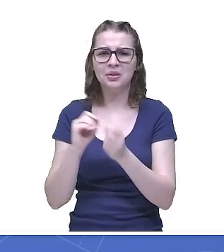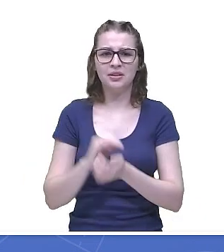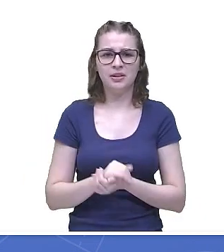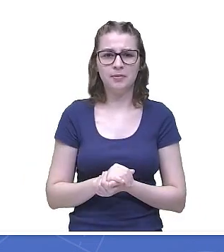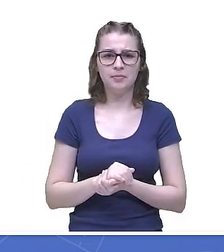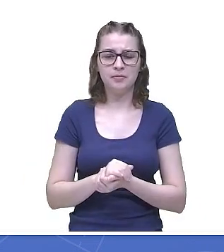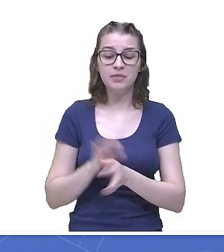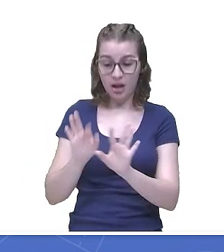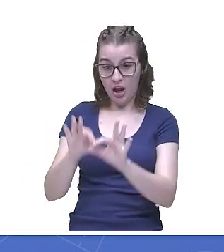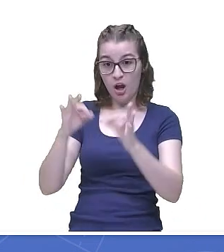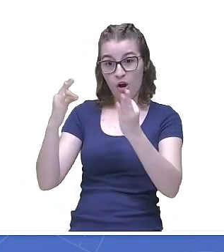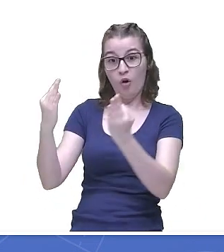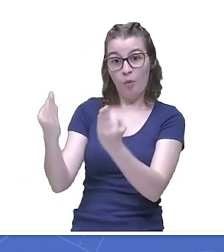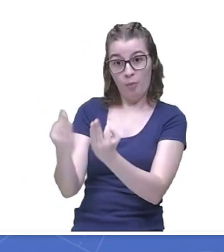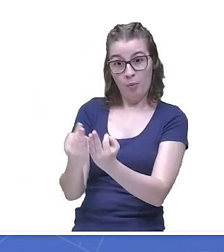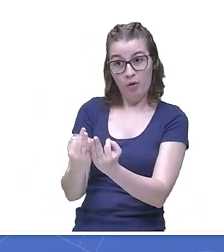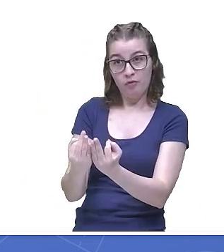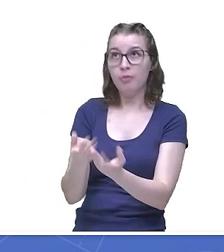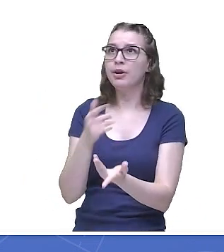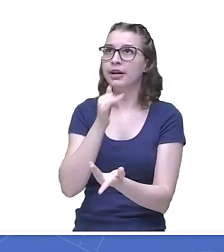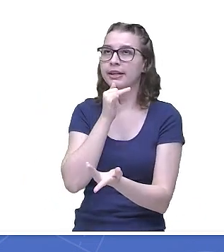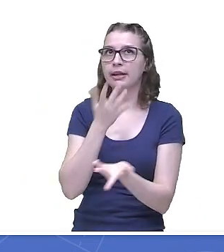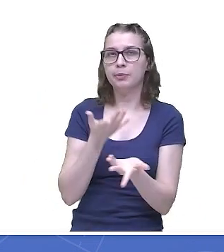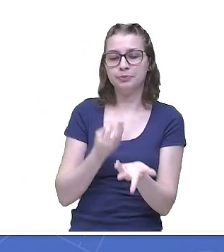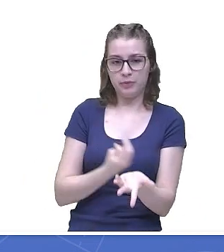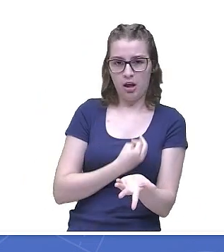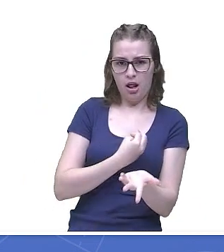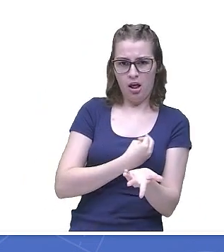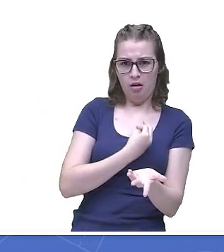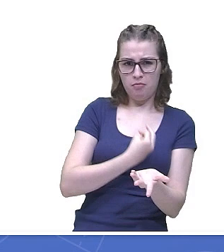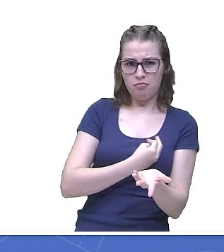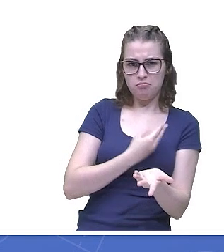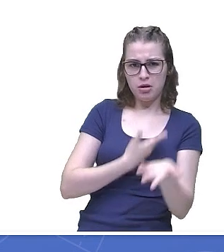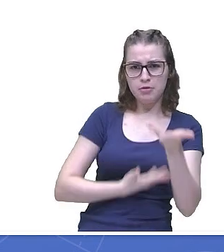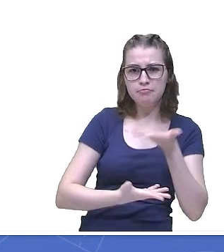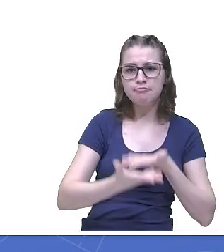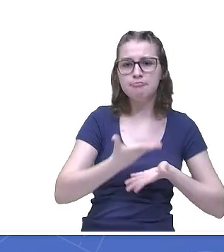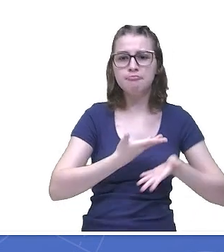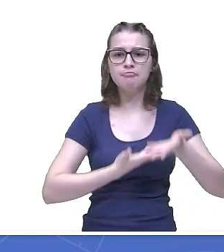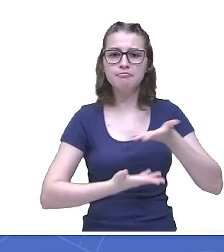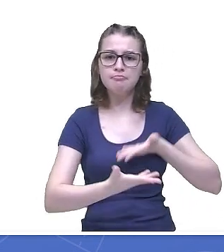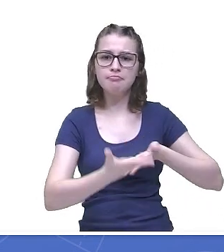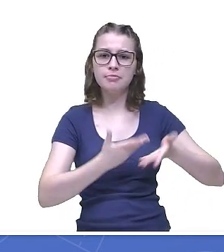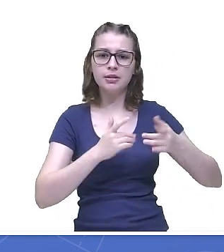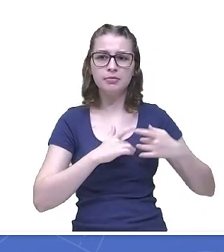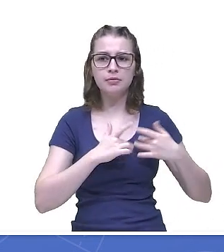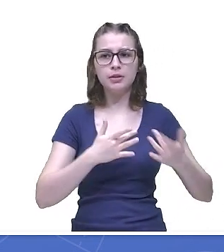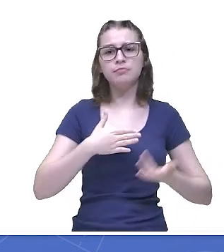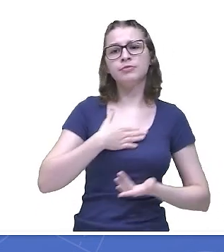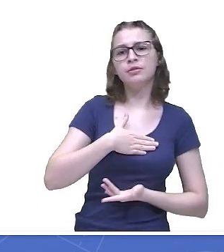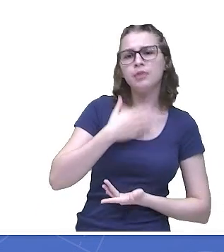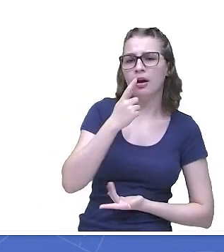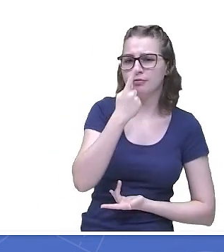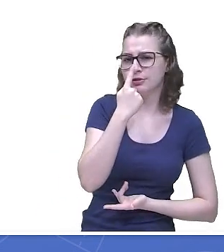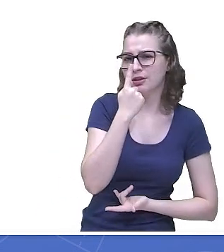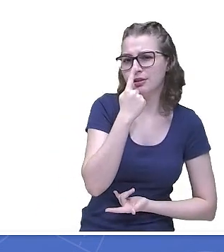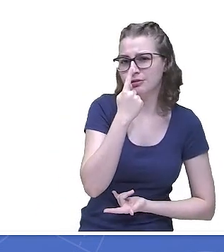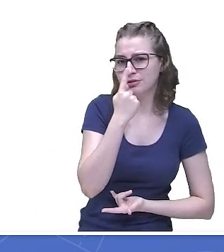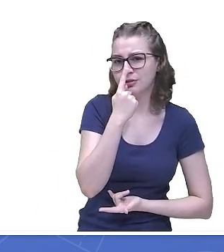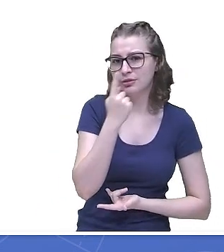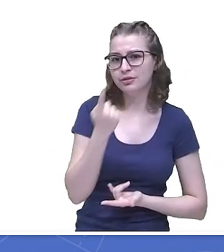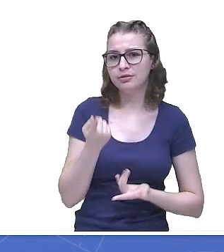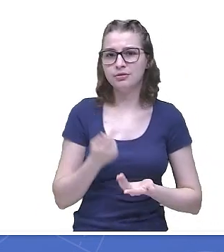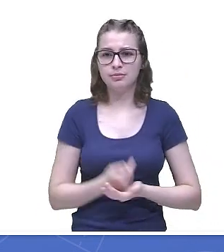é decorrente da convivência entre pessoas por laços afetivos e